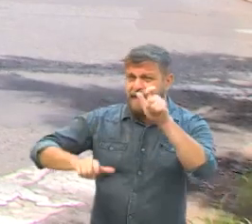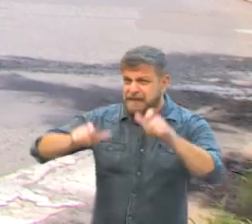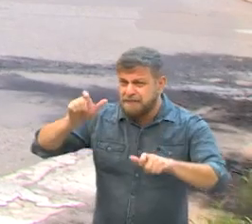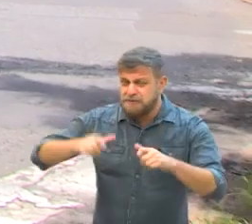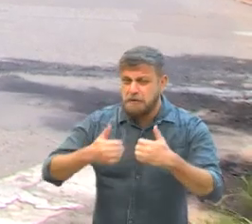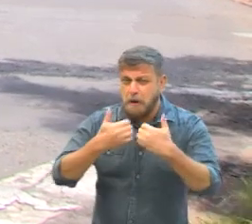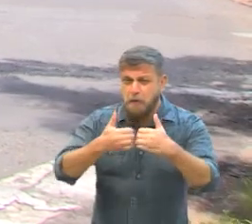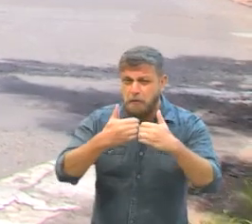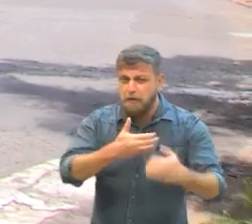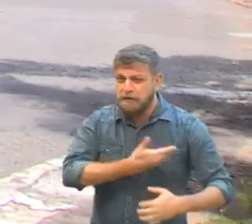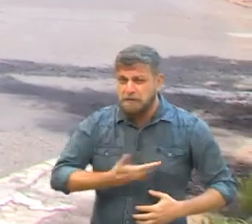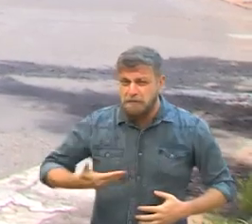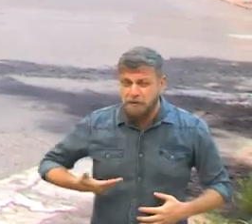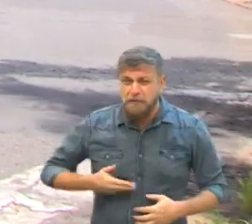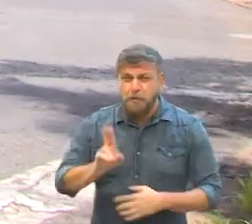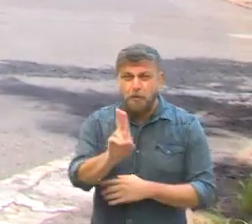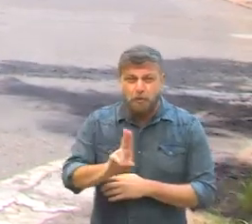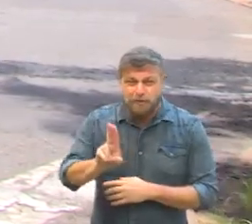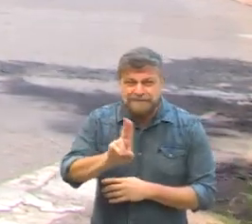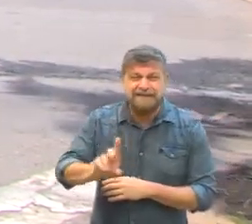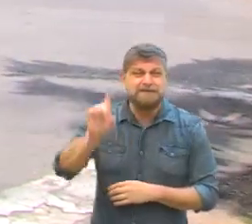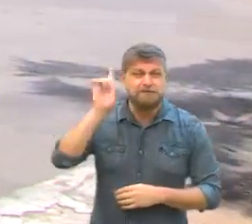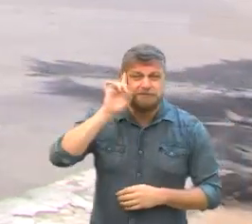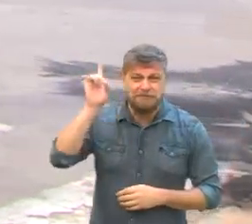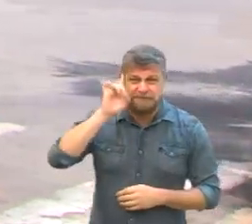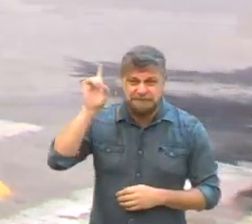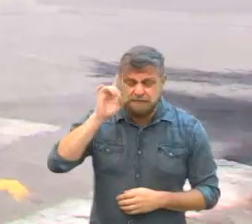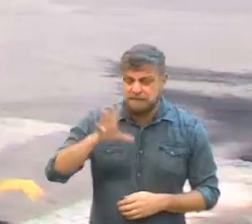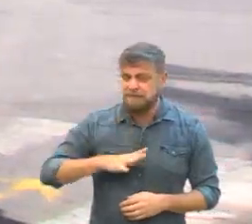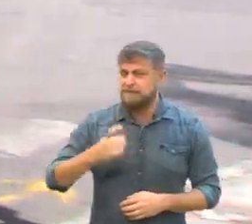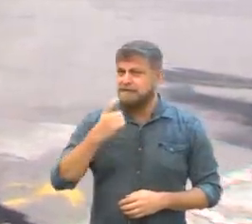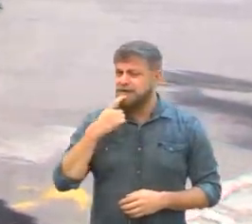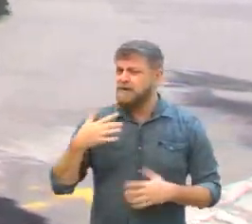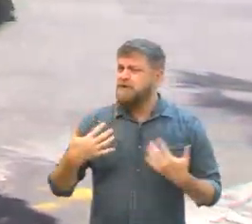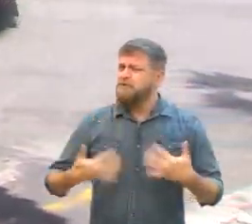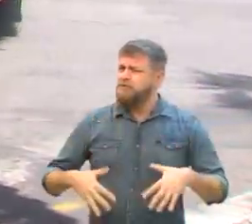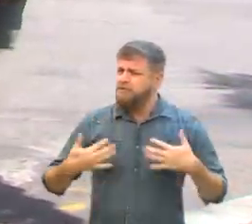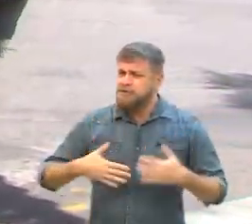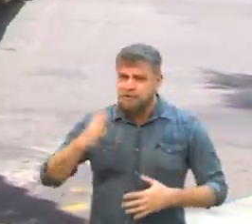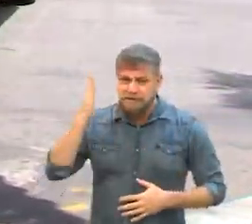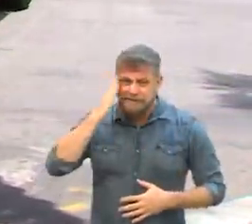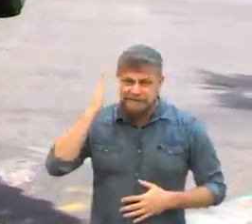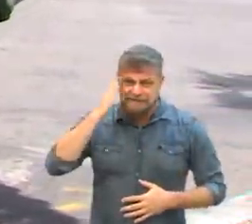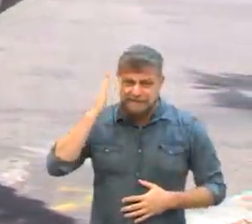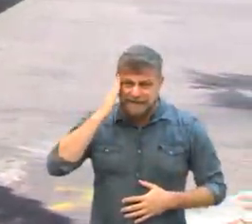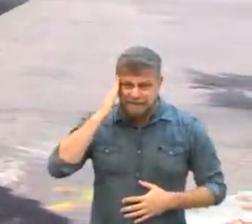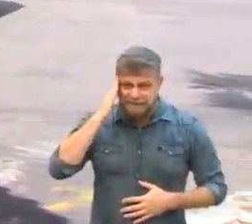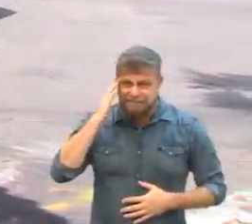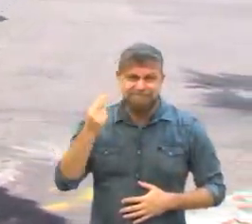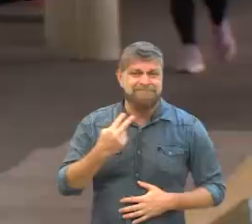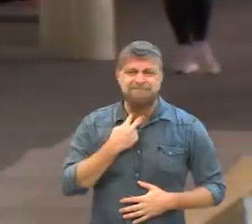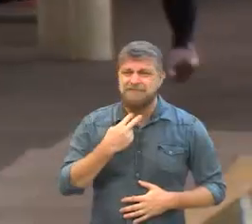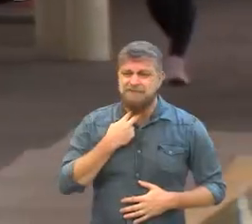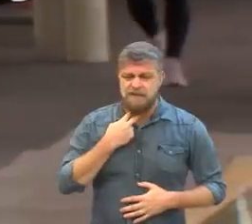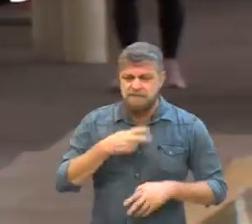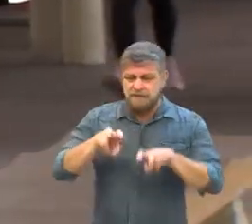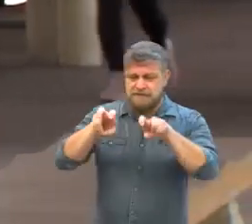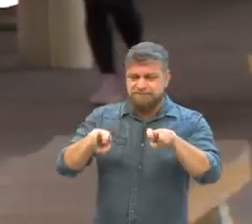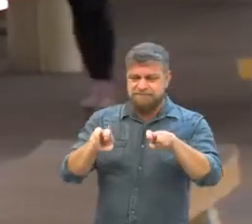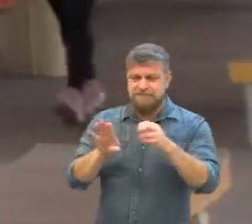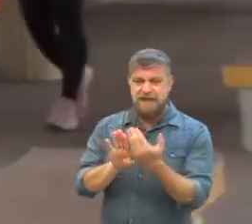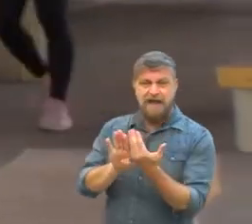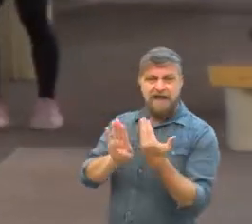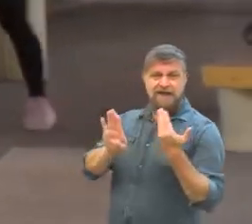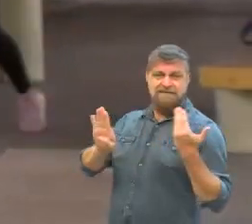Quem precisa utilizar o transporte público todos os dias em Campinas sabe que nem sempre consegue manter o